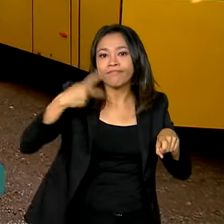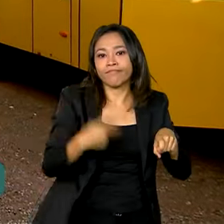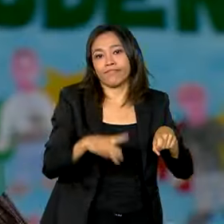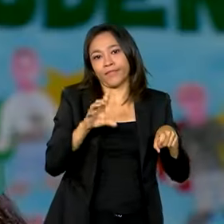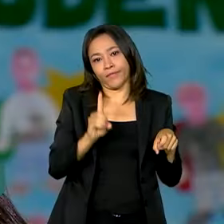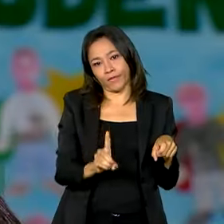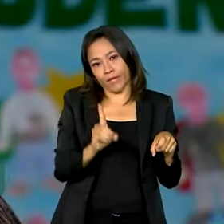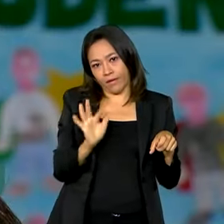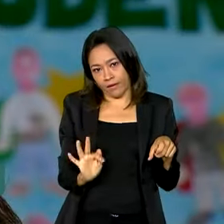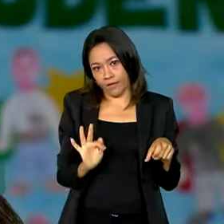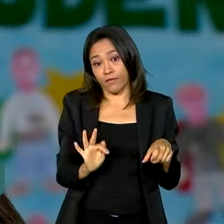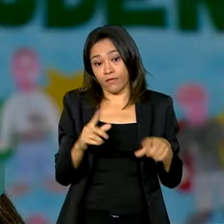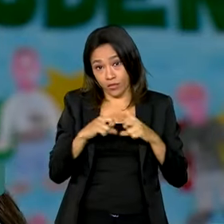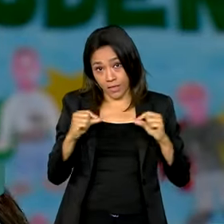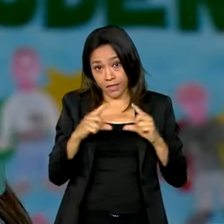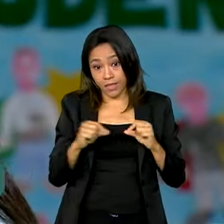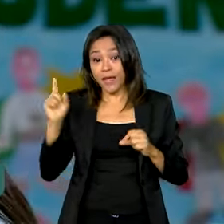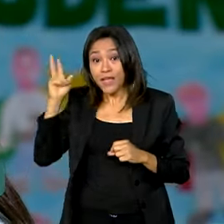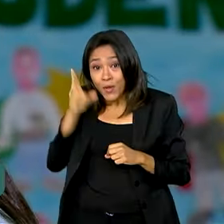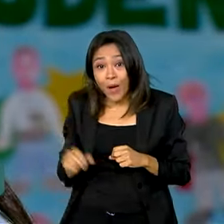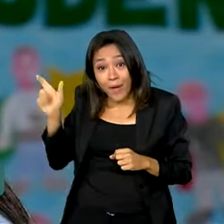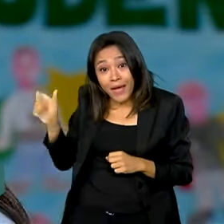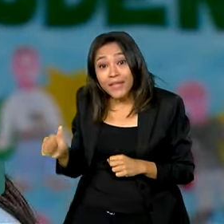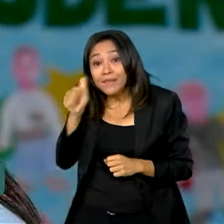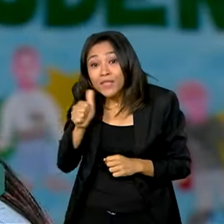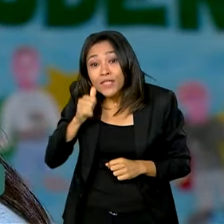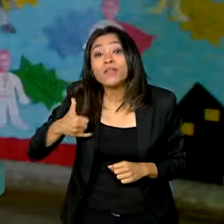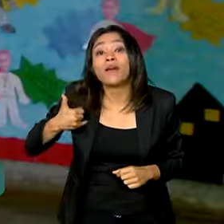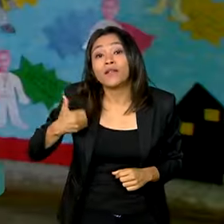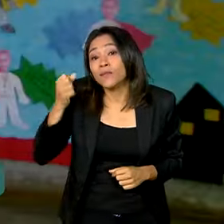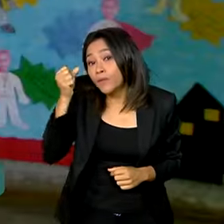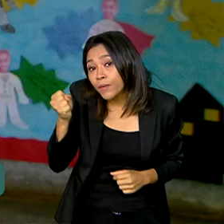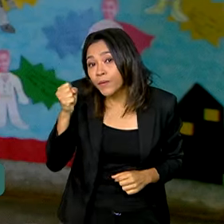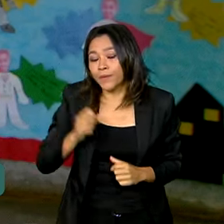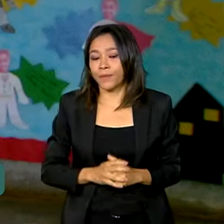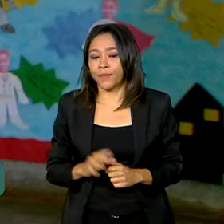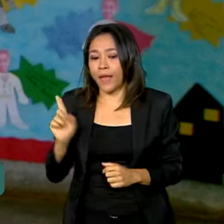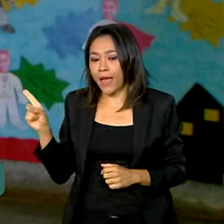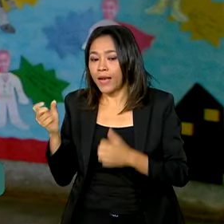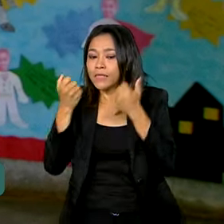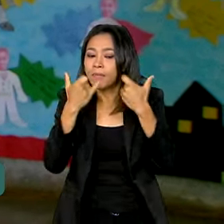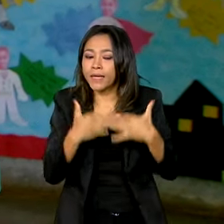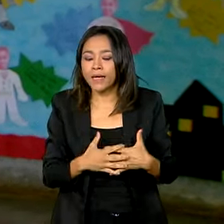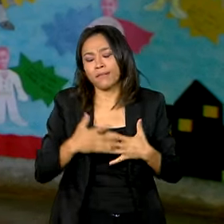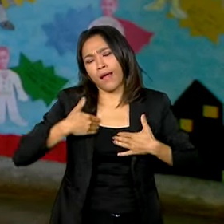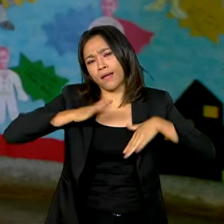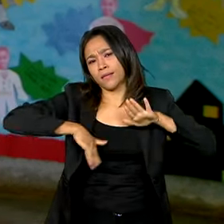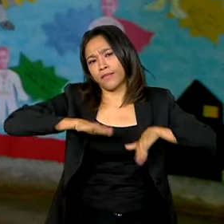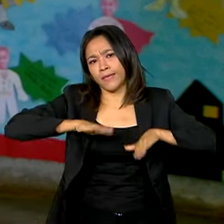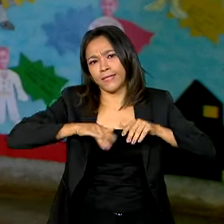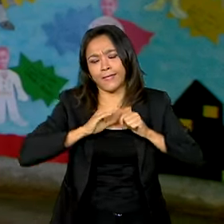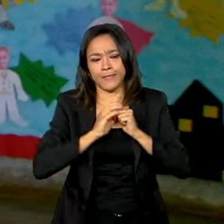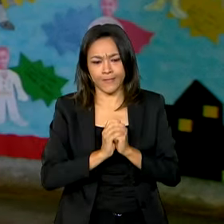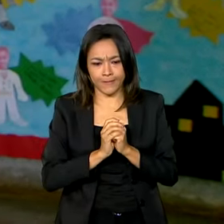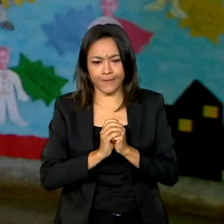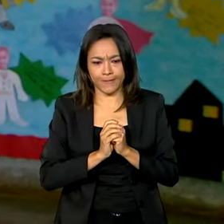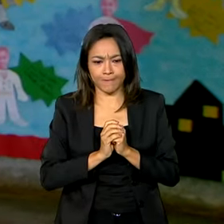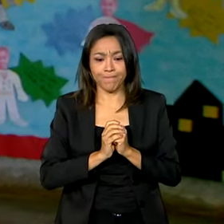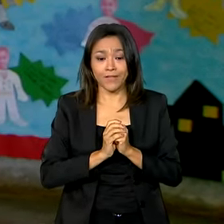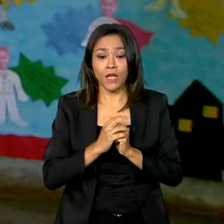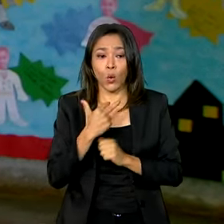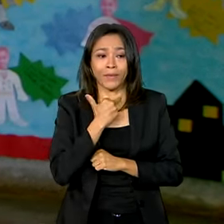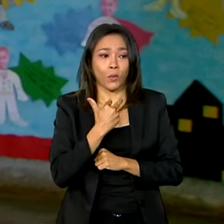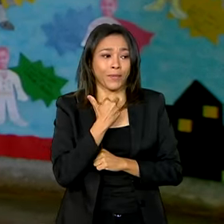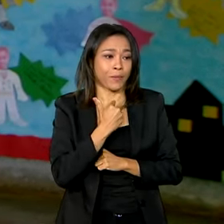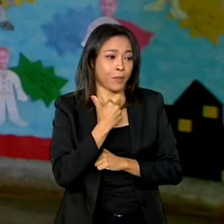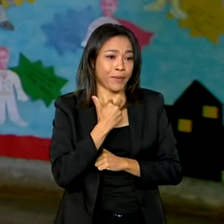Brasília. Mesmo caso da Carolina, de 8 anos. Porque às vezes os pais estão muito